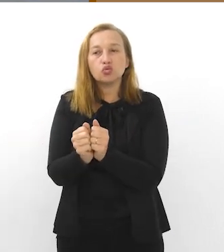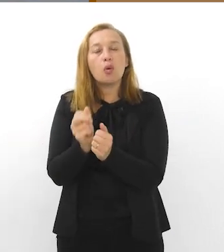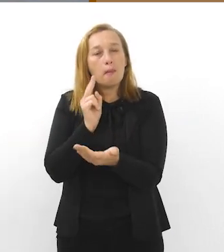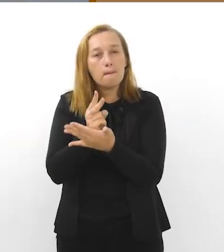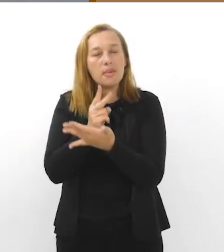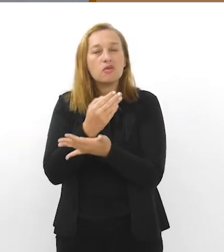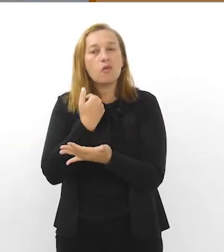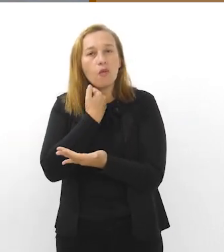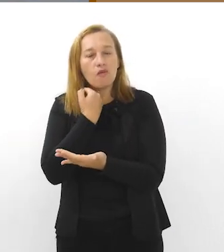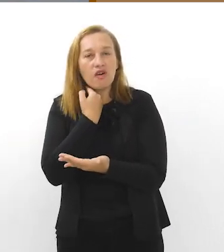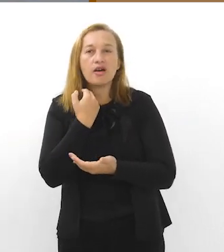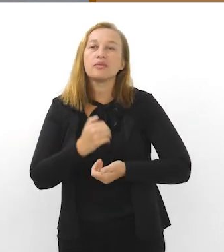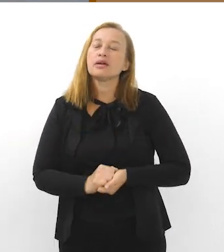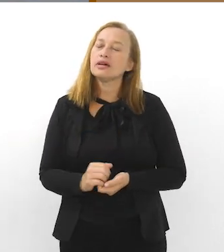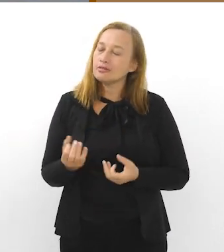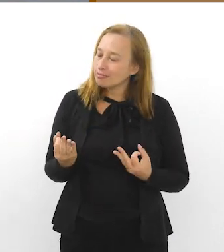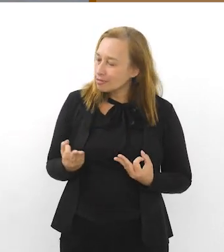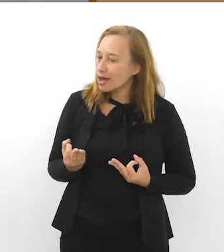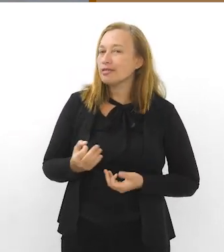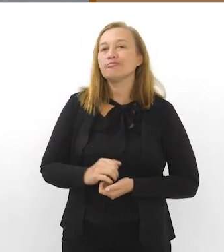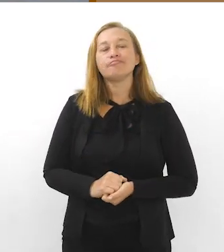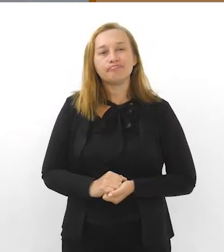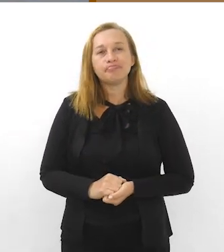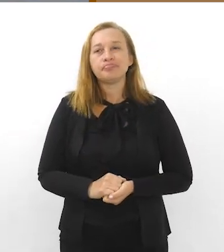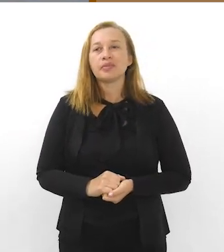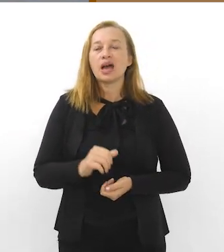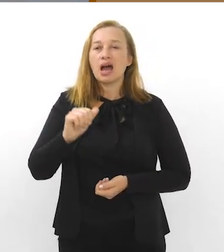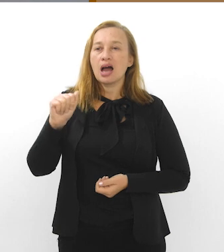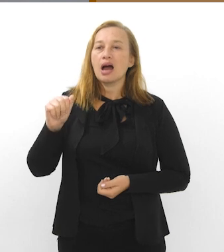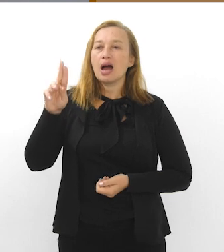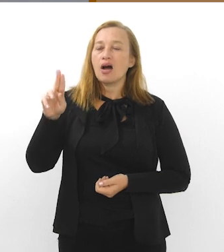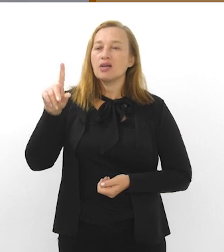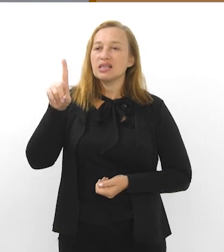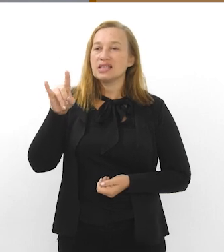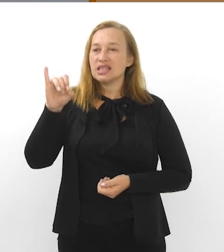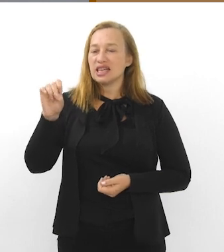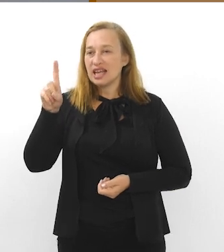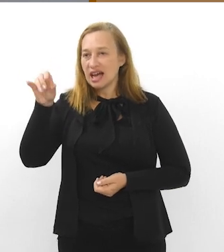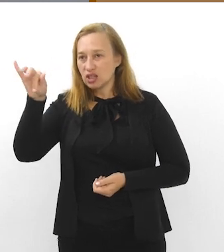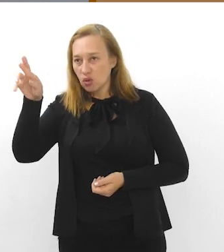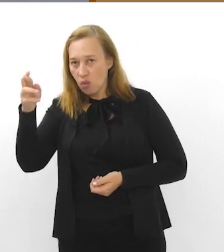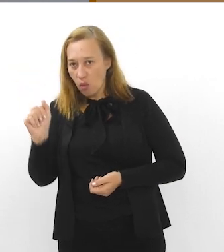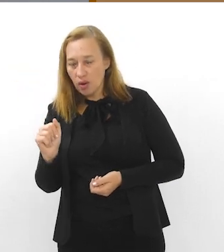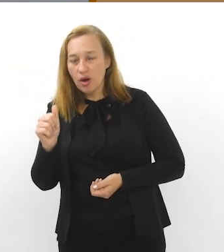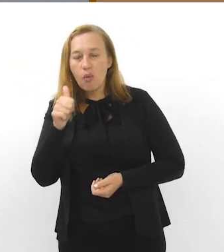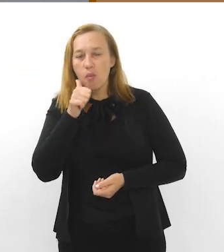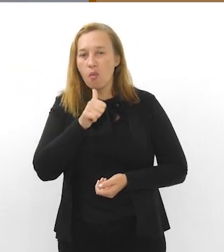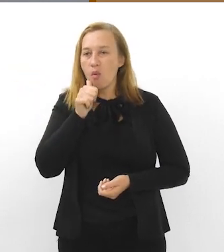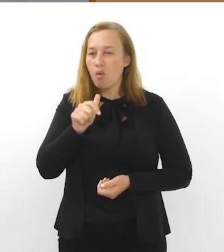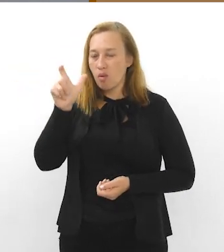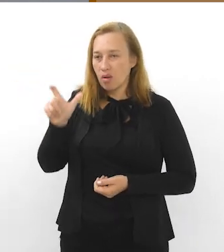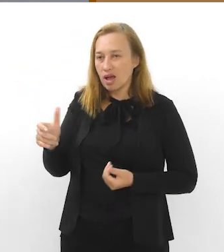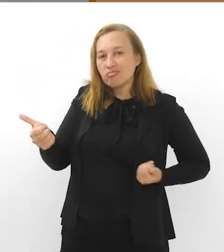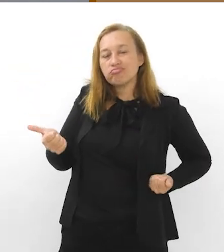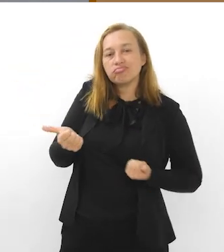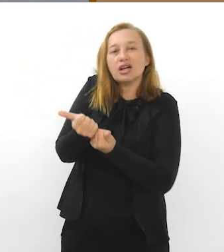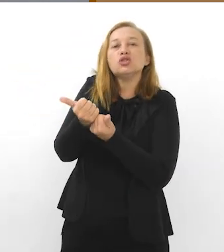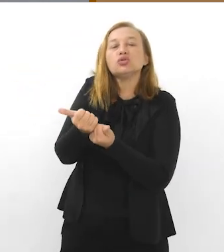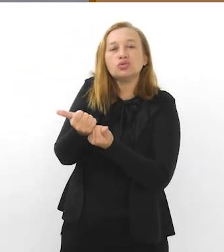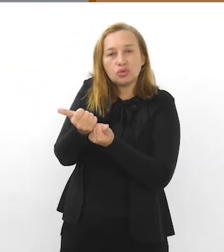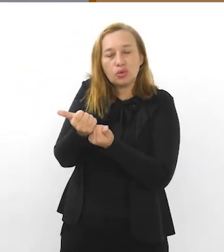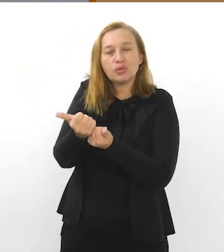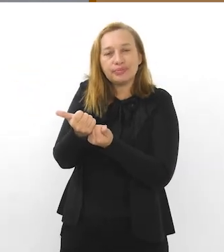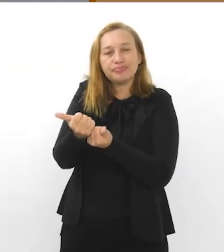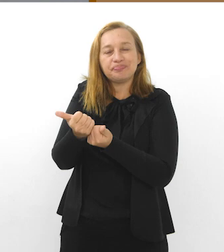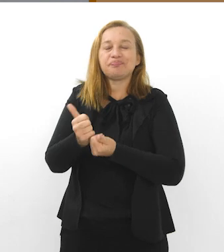com febre. E deu certo, né? Uma auxiliadora, minha página, né? O nome dela é muito significativo, né?